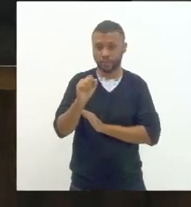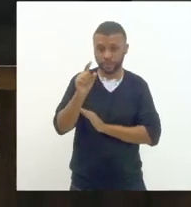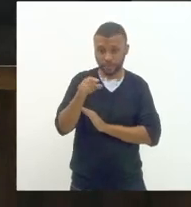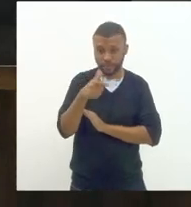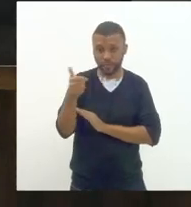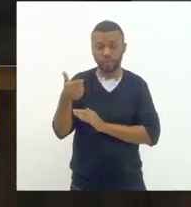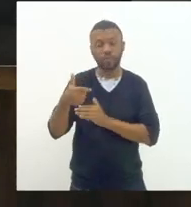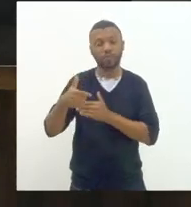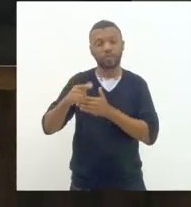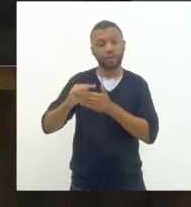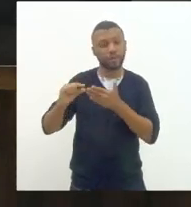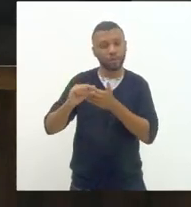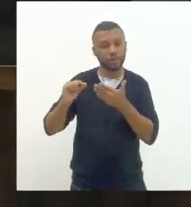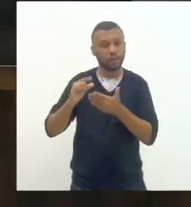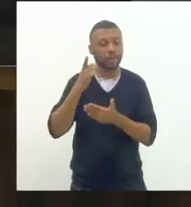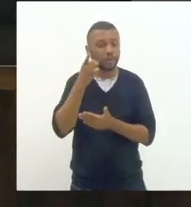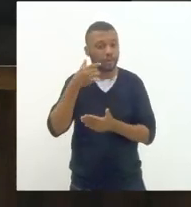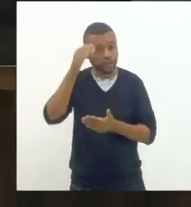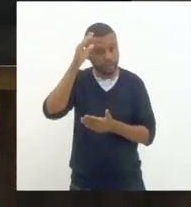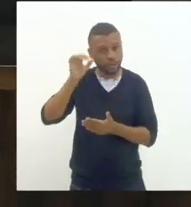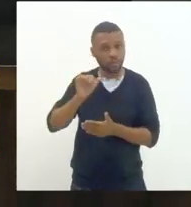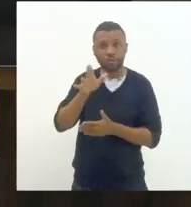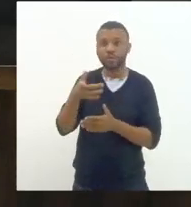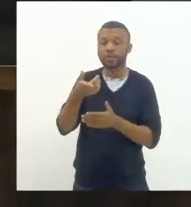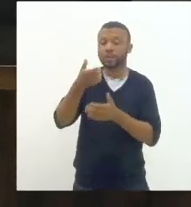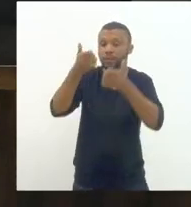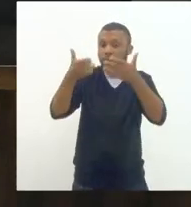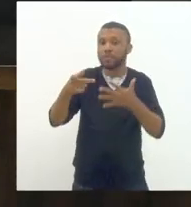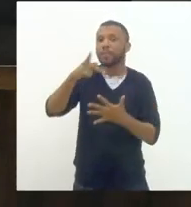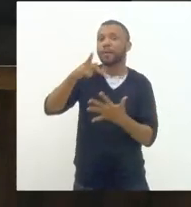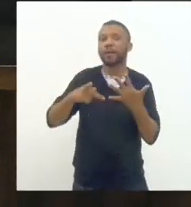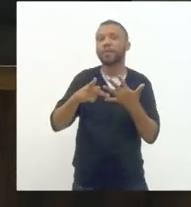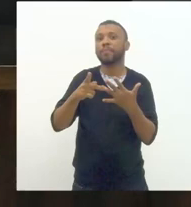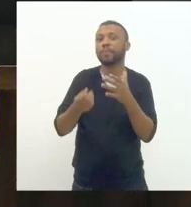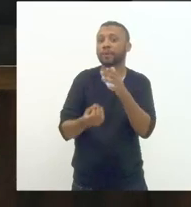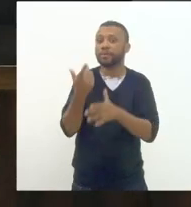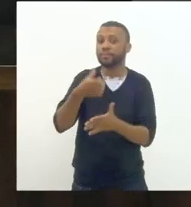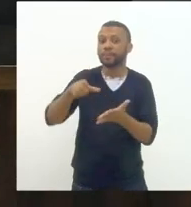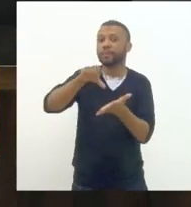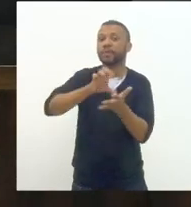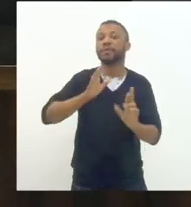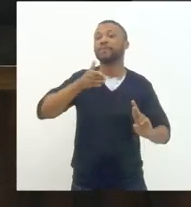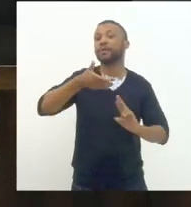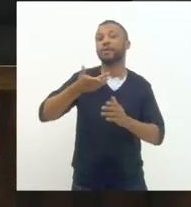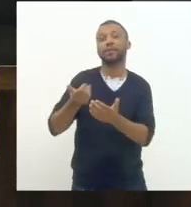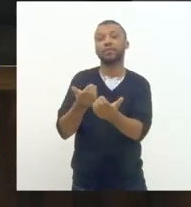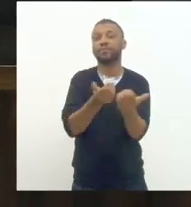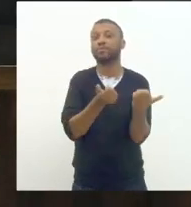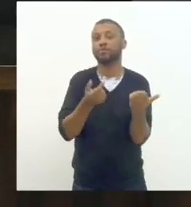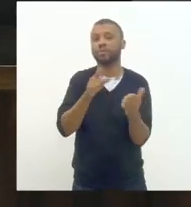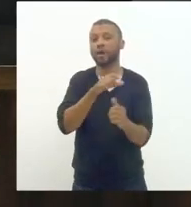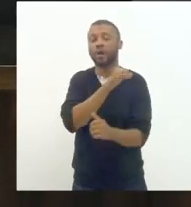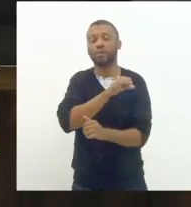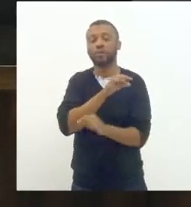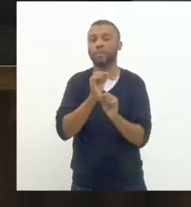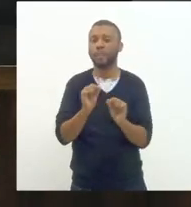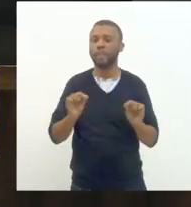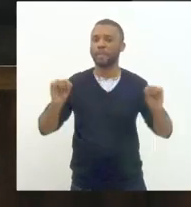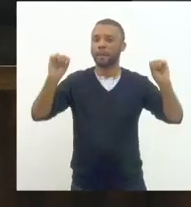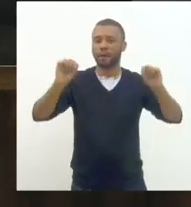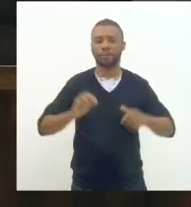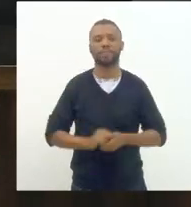Ju, estabelece parâmetros para a implementação de centros de referência da juventude no âmbito do Estado do Rio de Janeiro e da outras